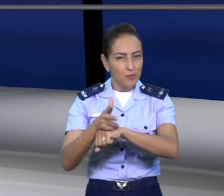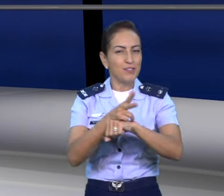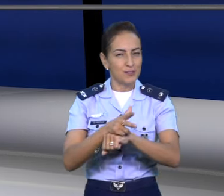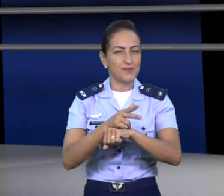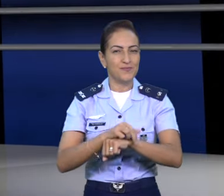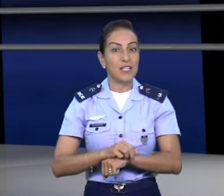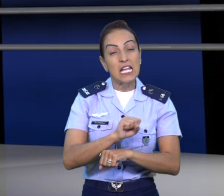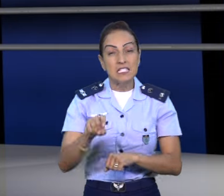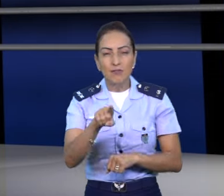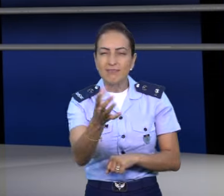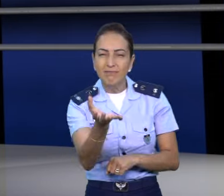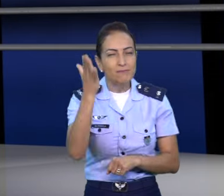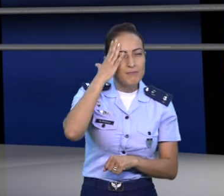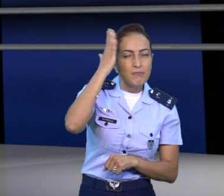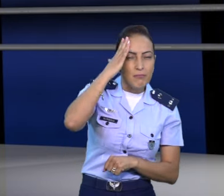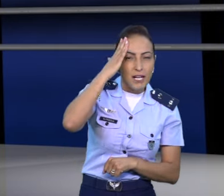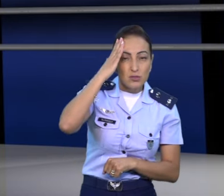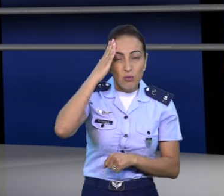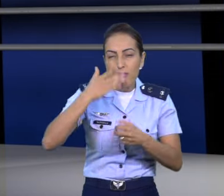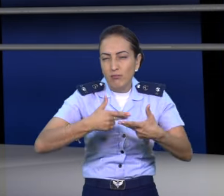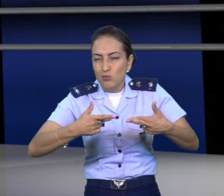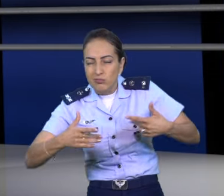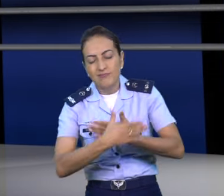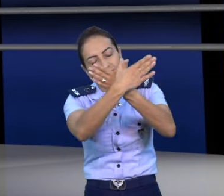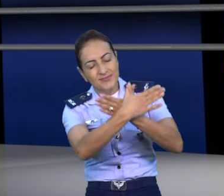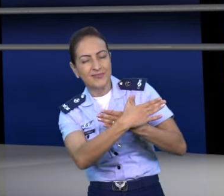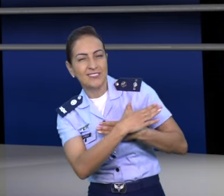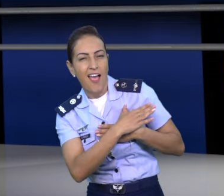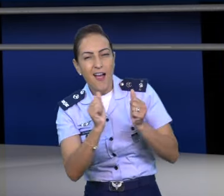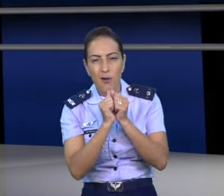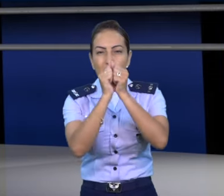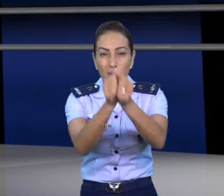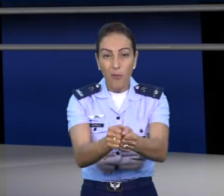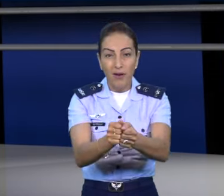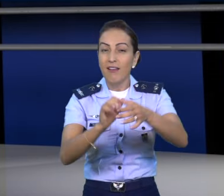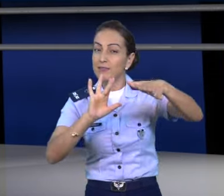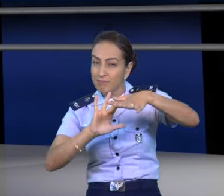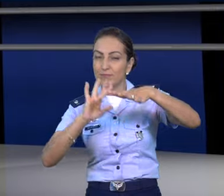desse vídeo. E se você quiser saber mais sobre as ações da Força Aérea Brasileira, nos